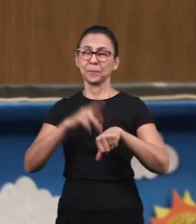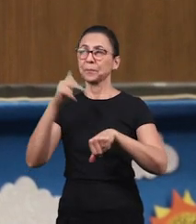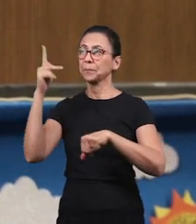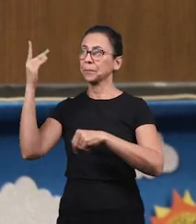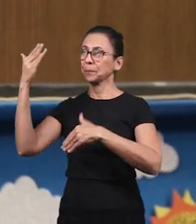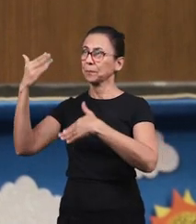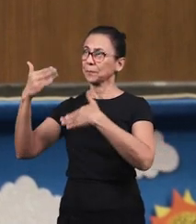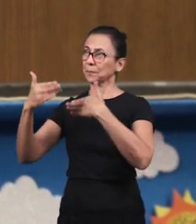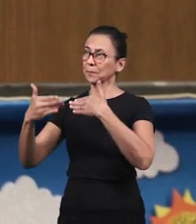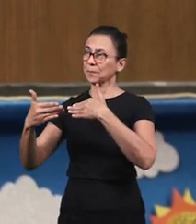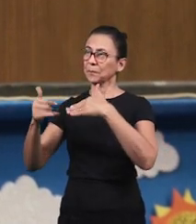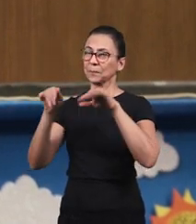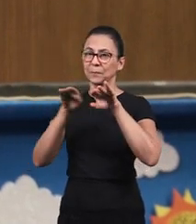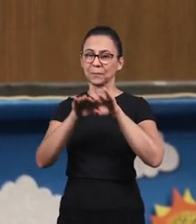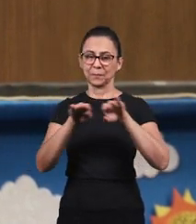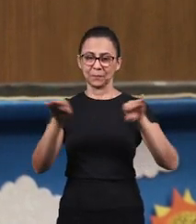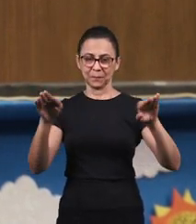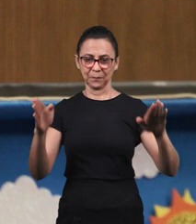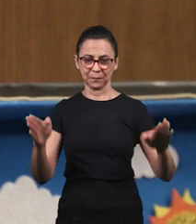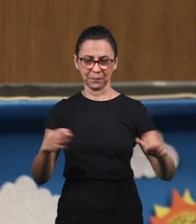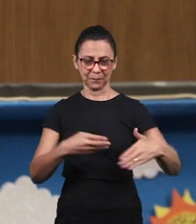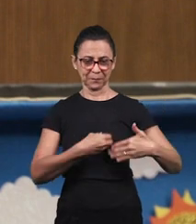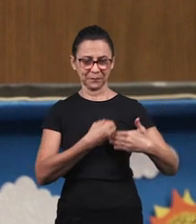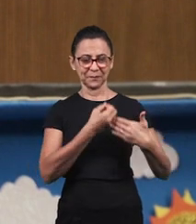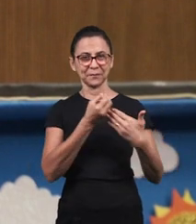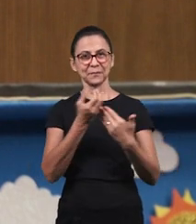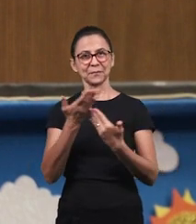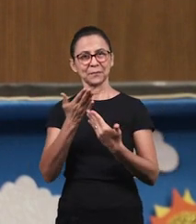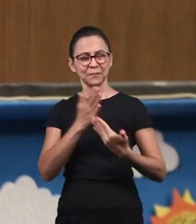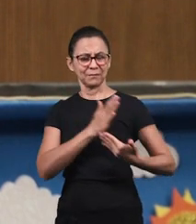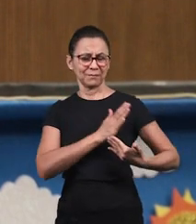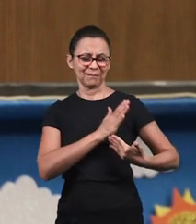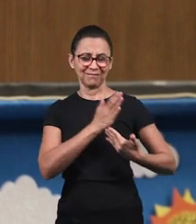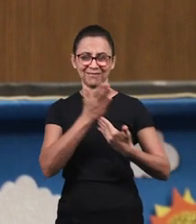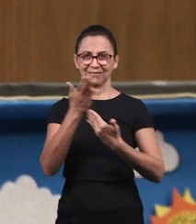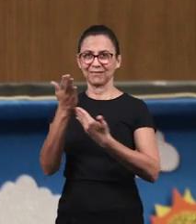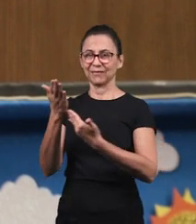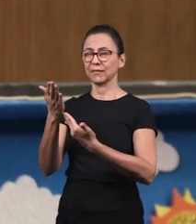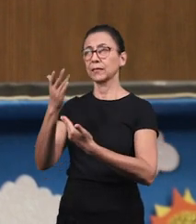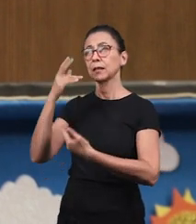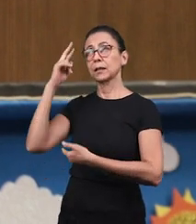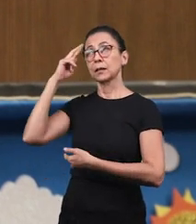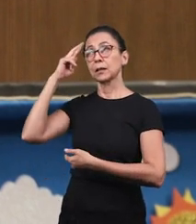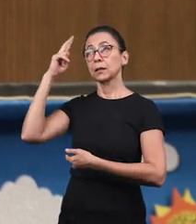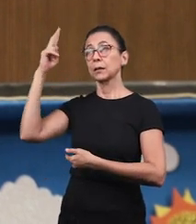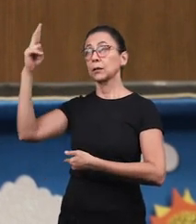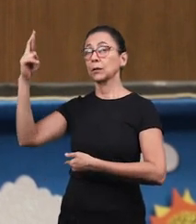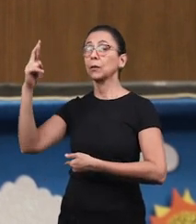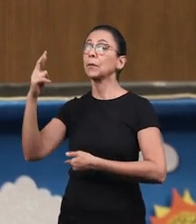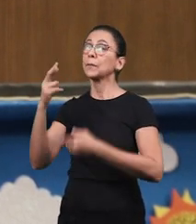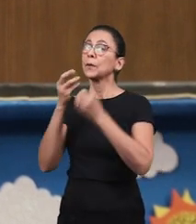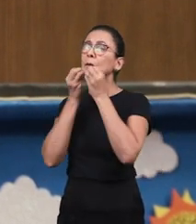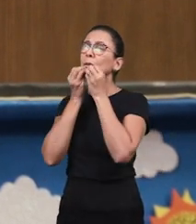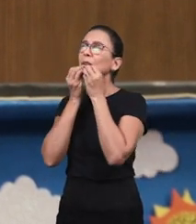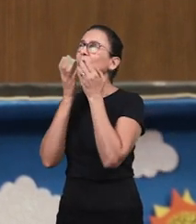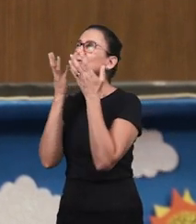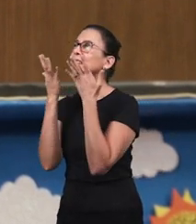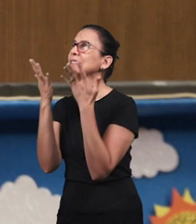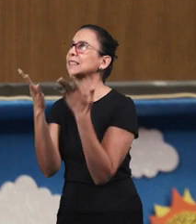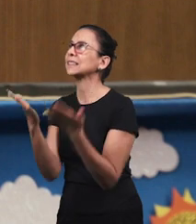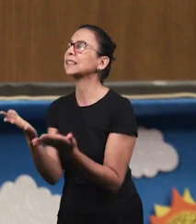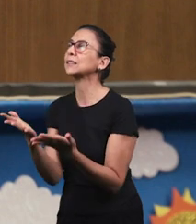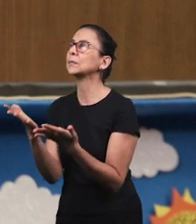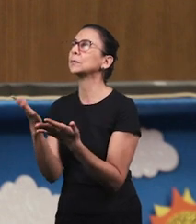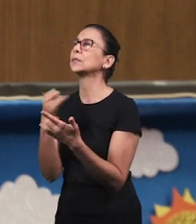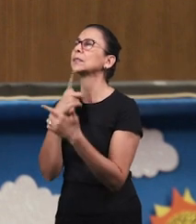tua presença. Entregamos no teu altar a nossa vida, o nosso coração. Ó Deus, e confessamos que queremos